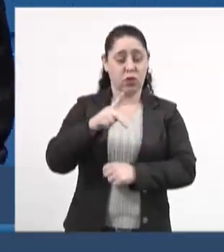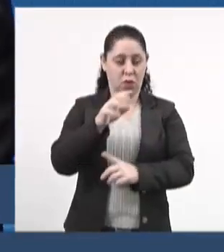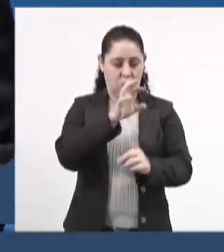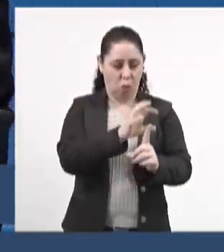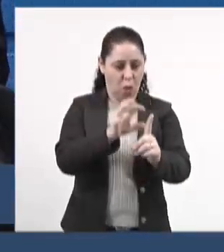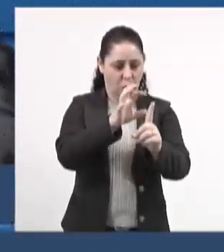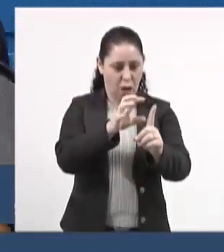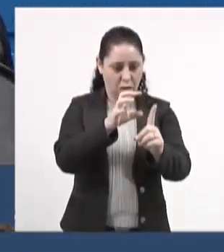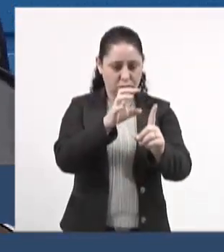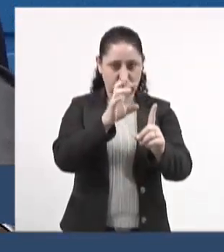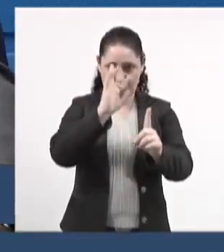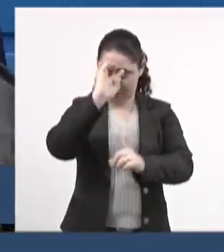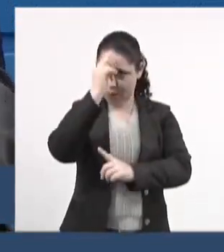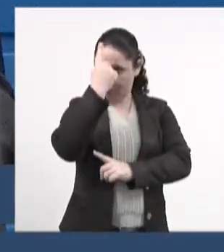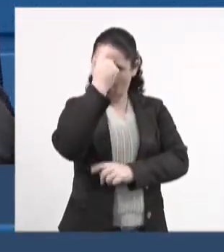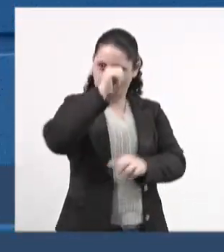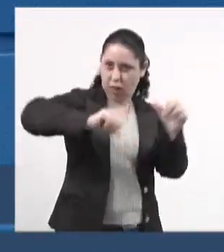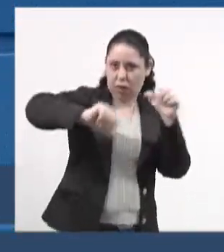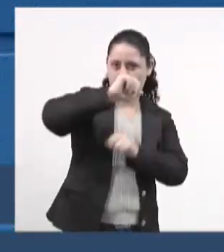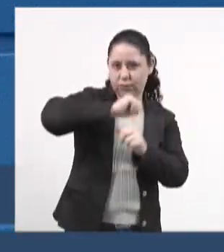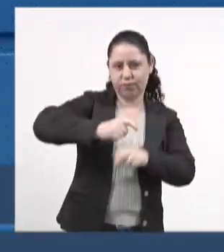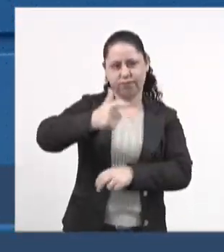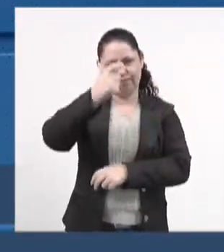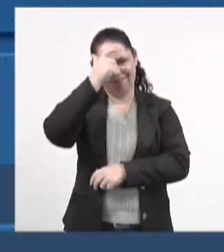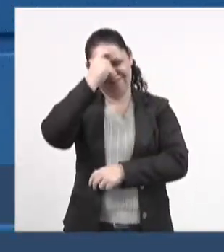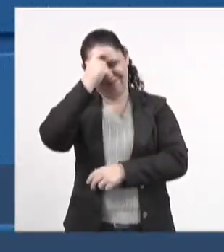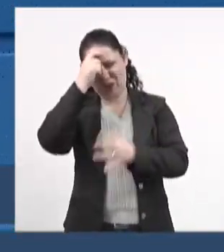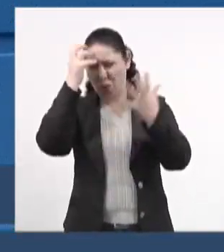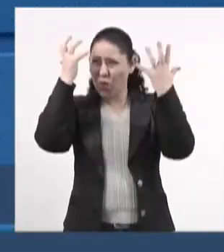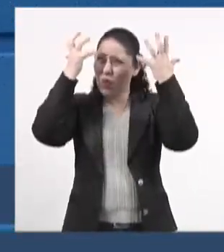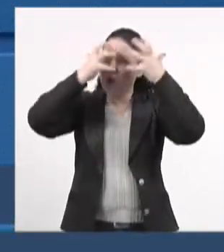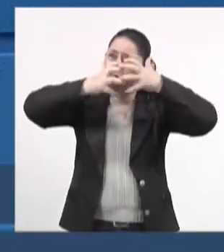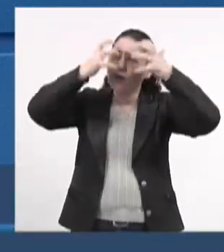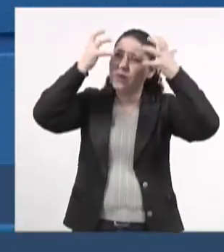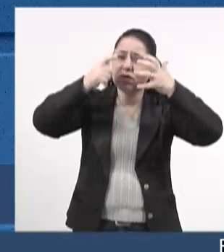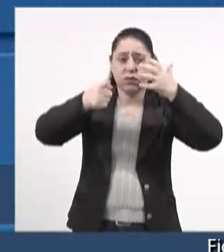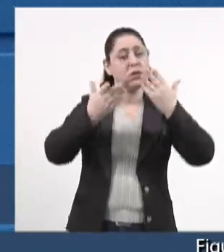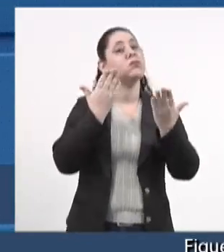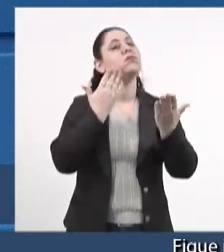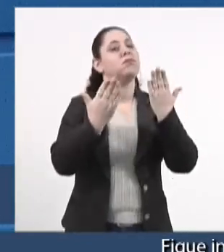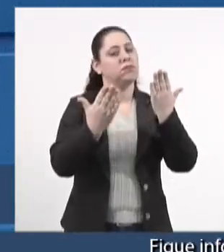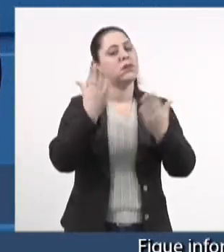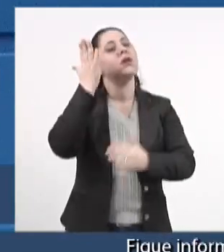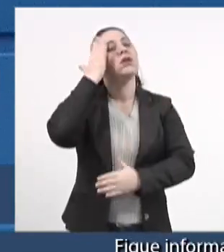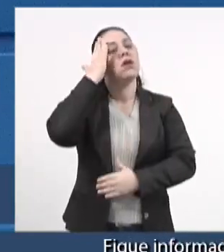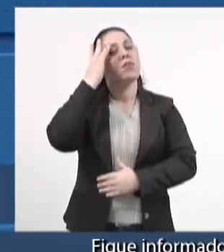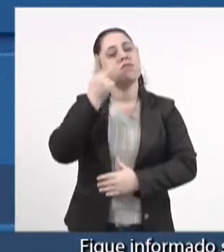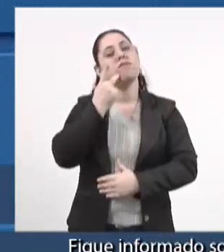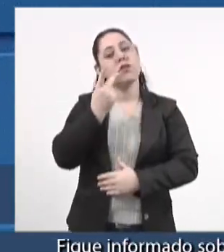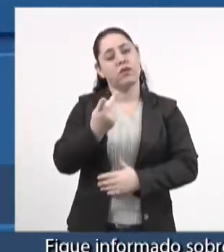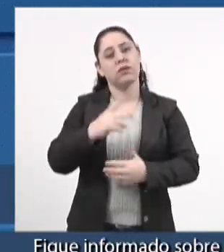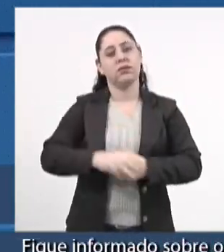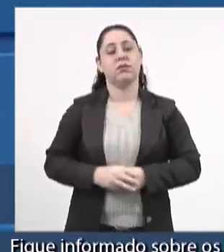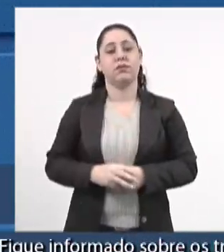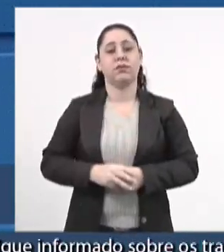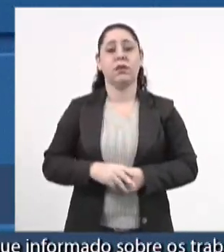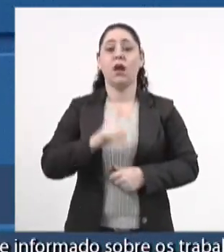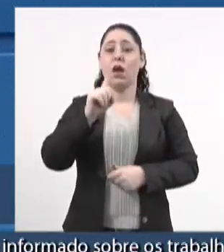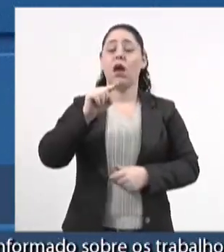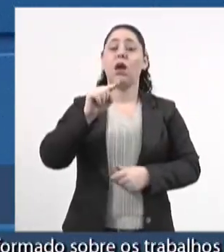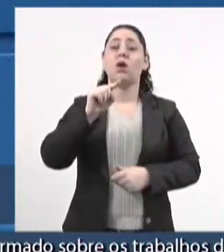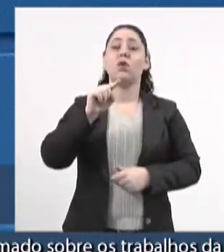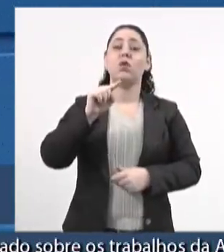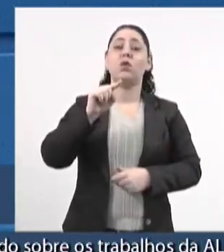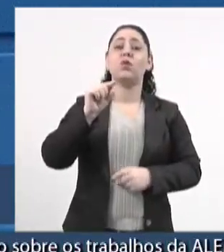querer mudar a cabeça do meu neto. Isso confunde, e Vossa Excelência é psicólogo, sabe muito bem do que eu estou falando. Então, essa é uma